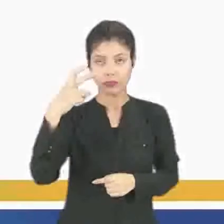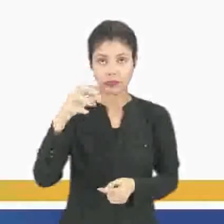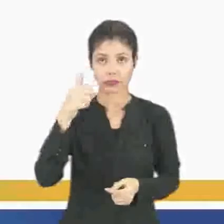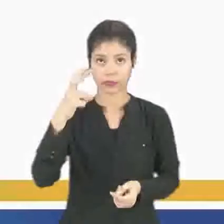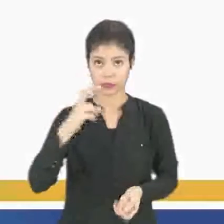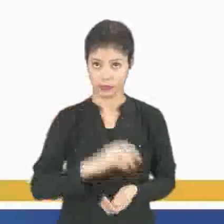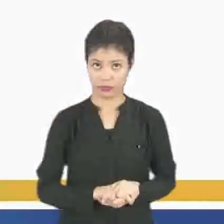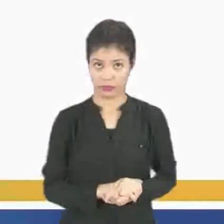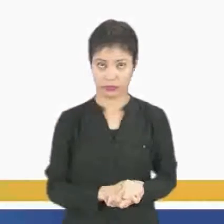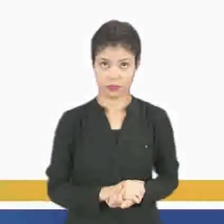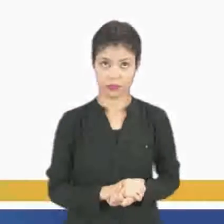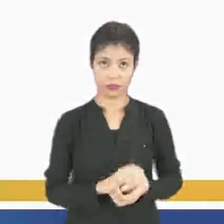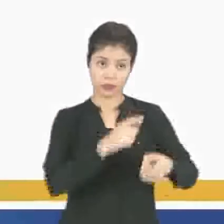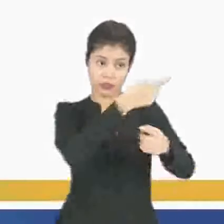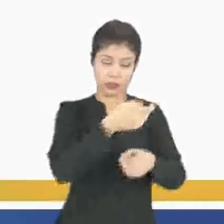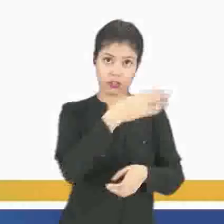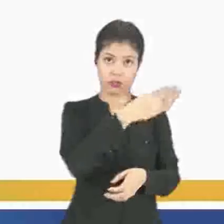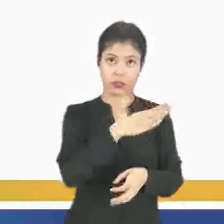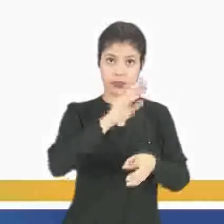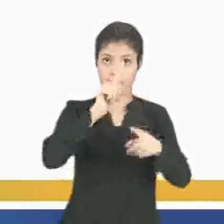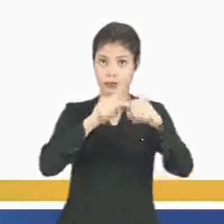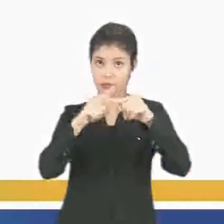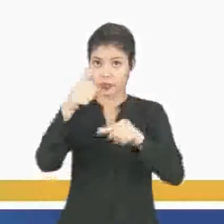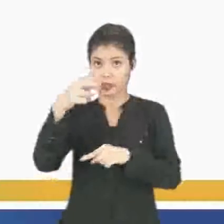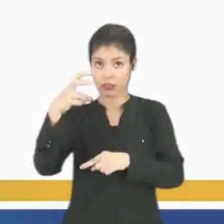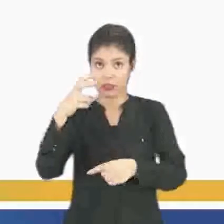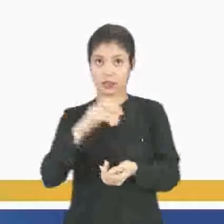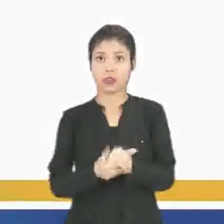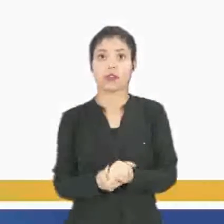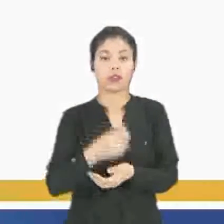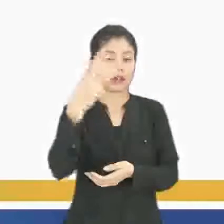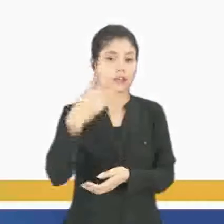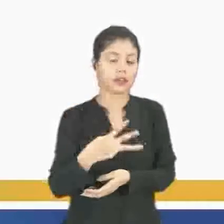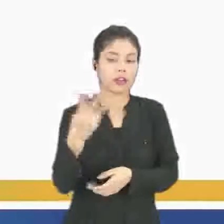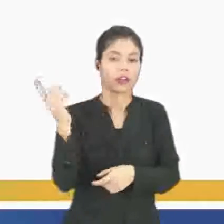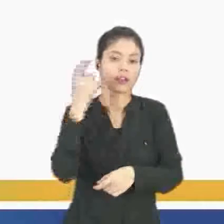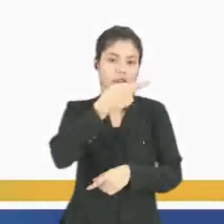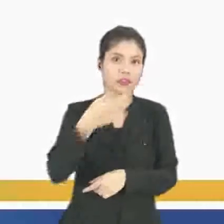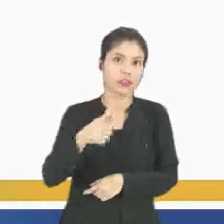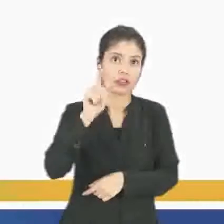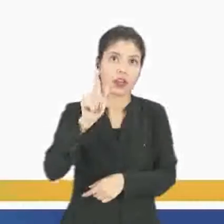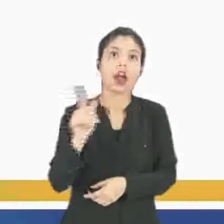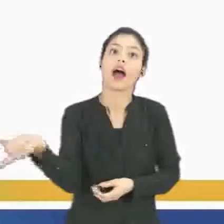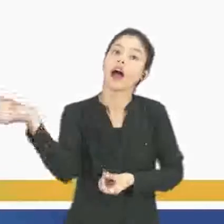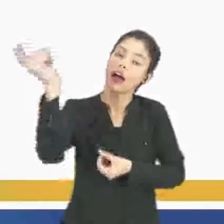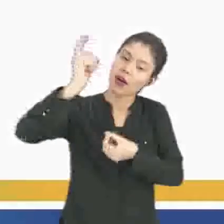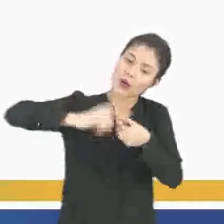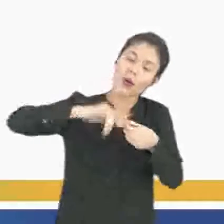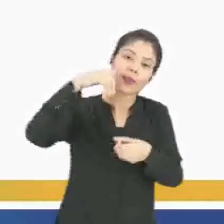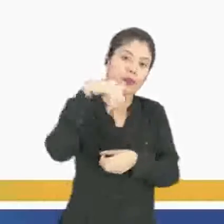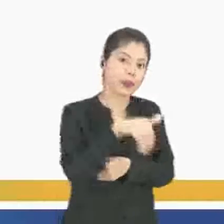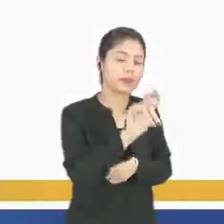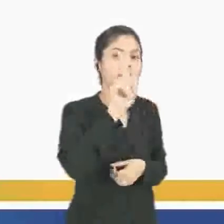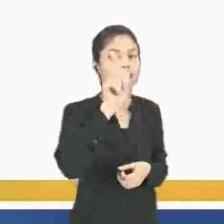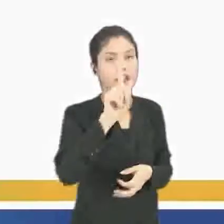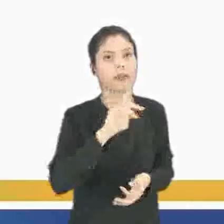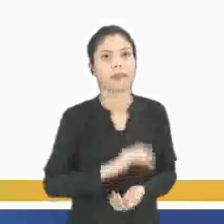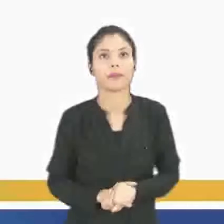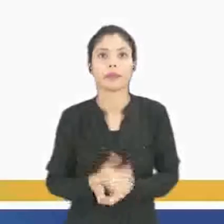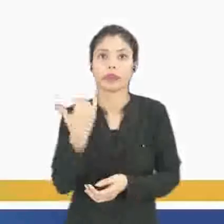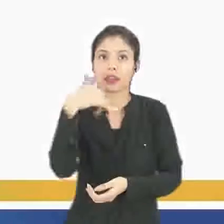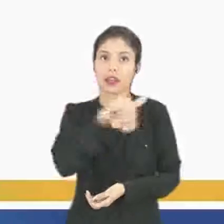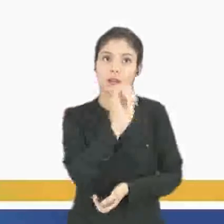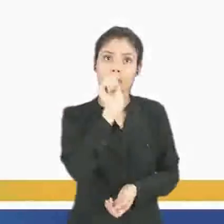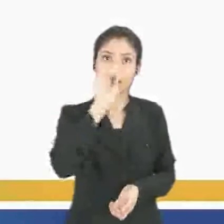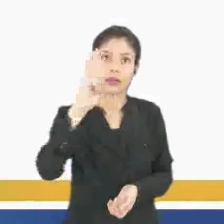Assou. Isola o x de B, 15 menos 12 é 3. Encontramos o x de G. Agora vamos para o y de G.